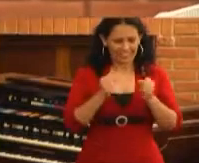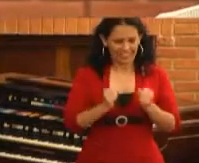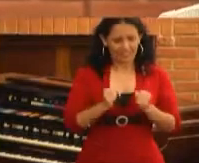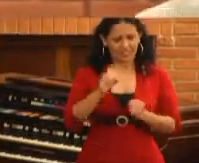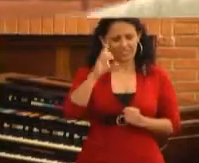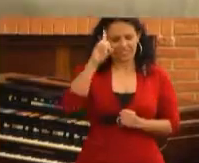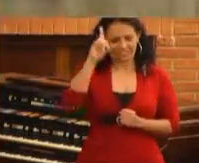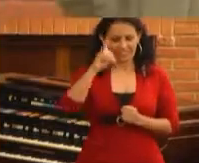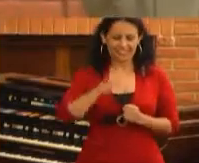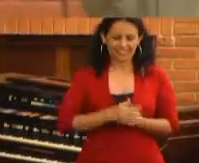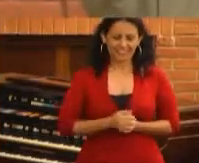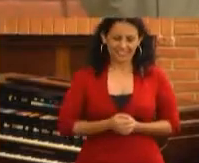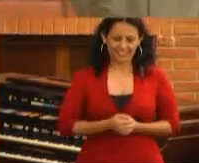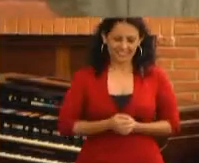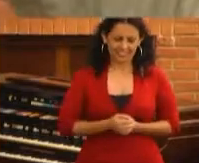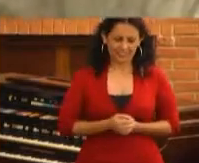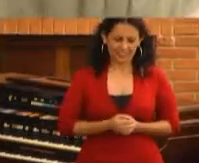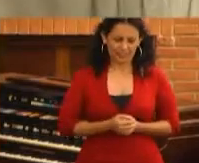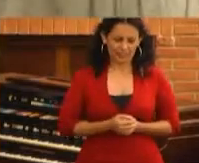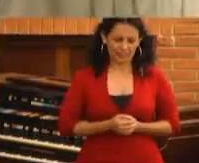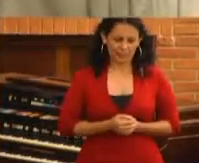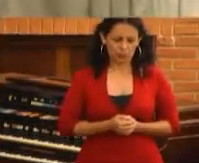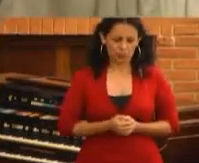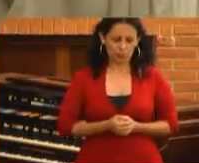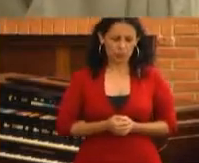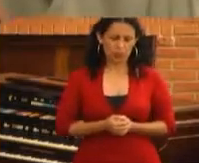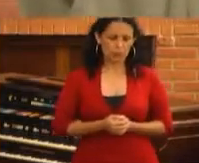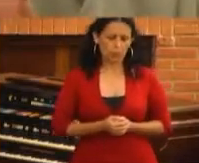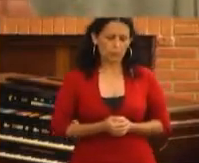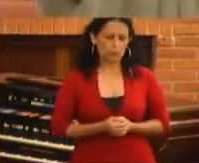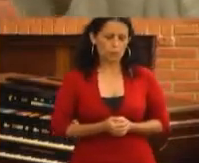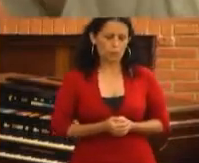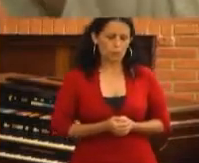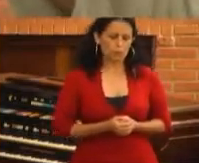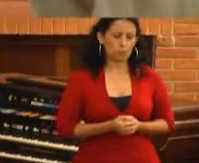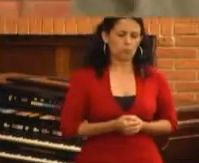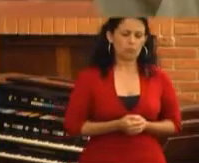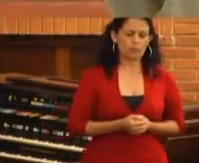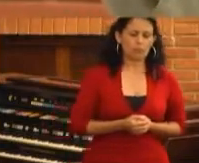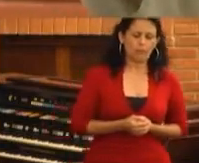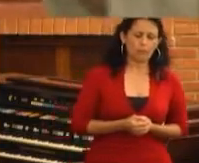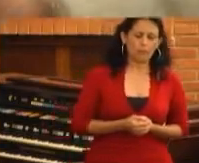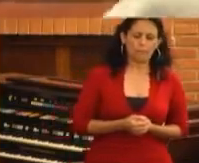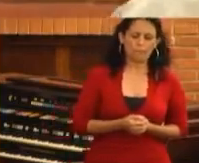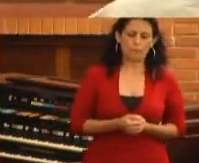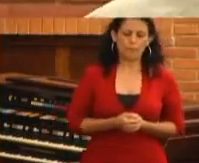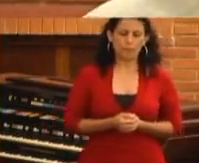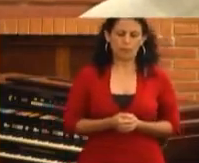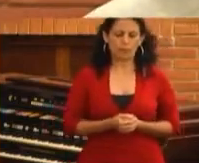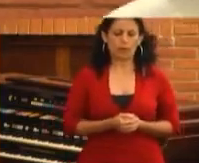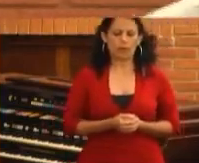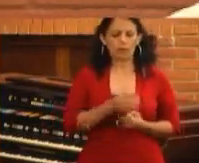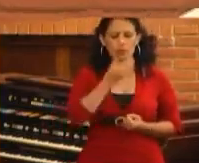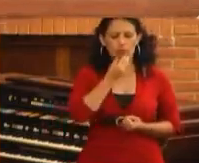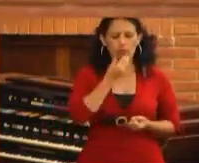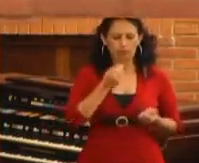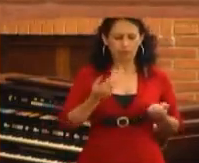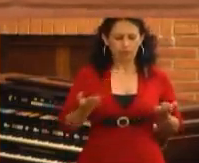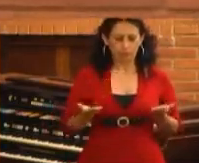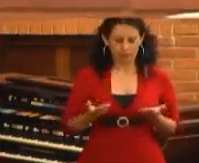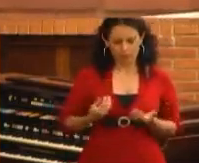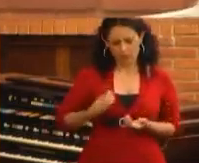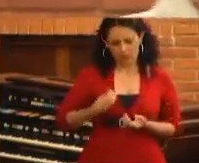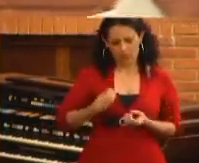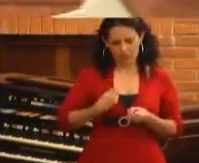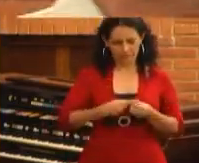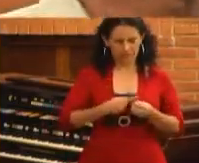Libertar aquela... Ele mora hoje, morava, não sei se já morreu, porque faz tanto tempo, lá em Recife.